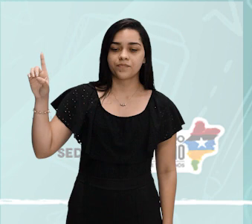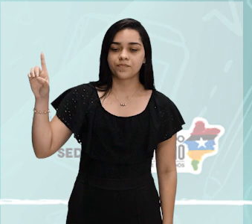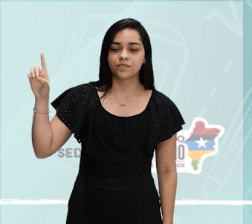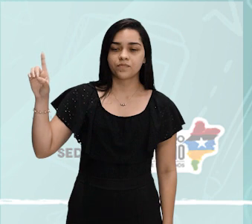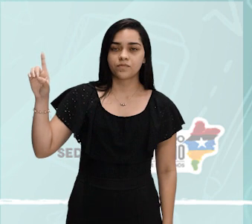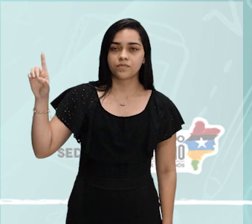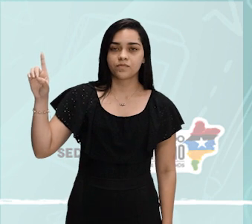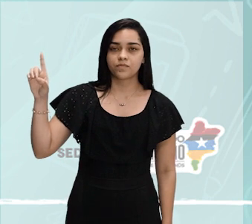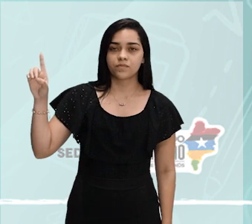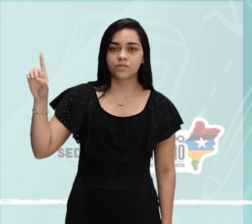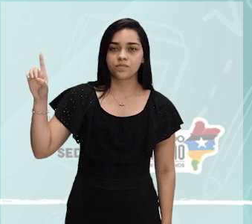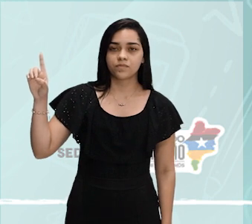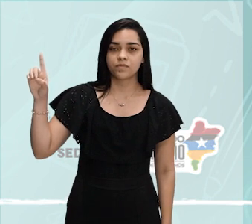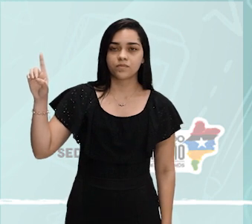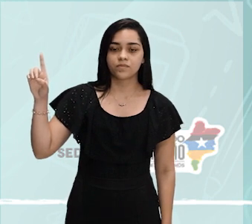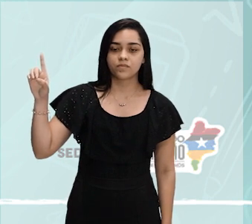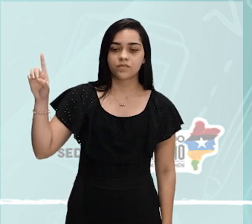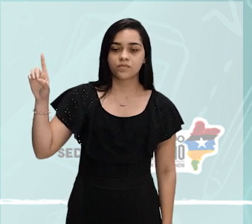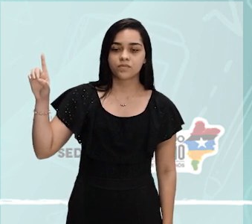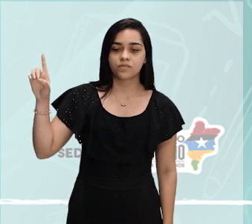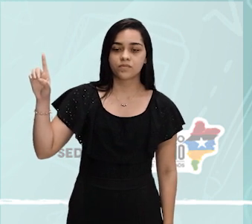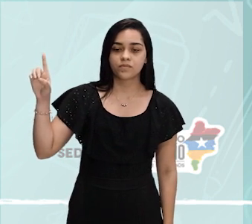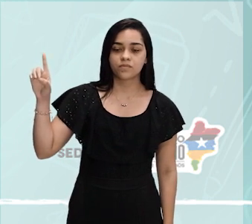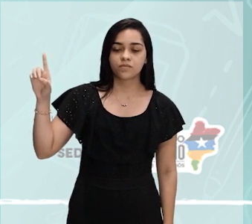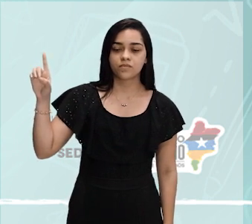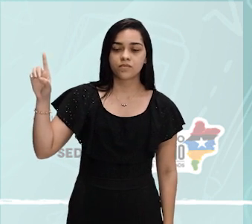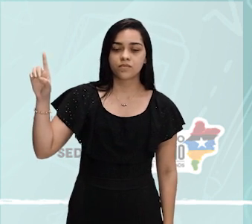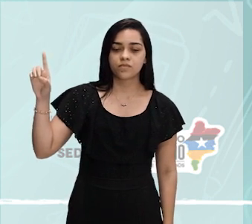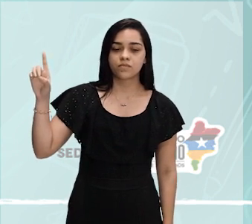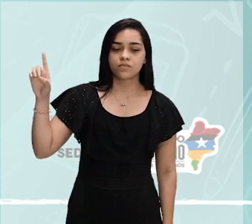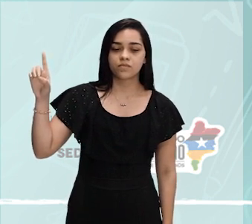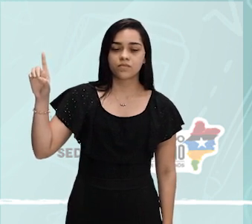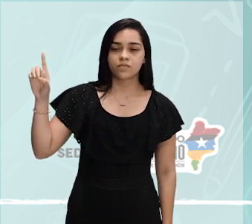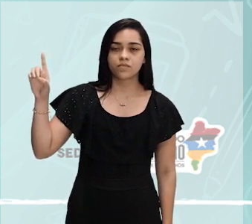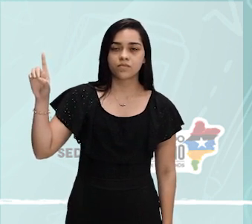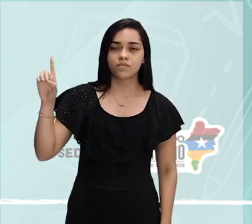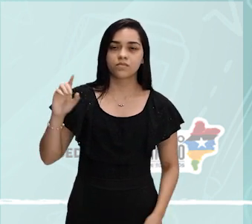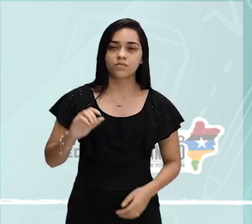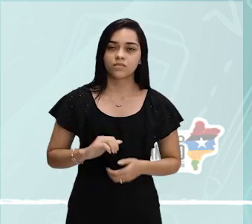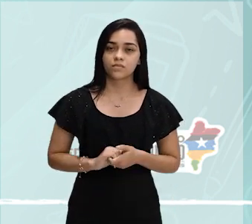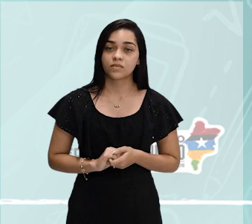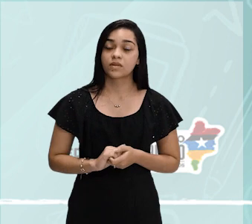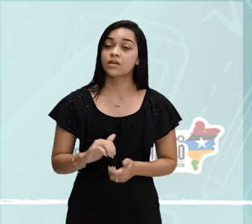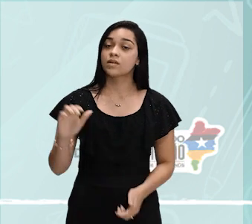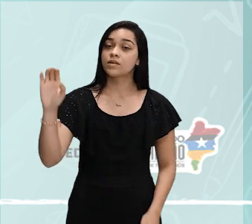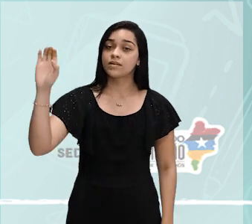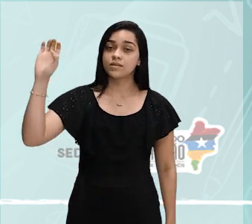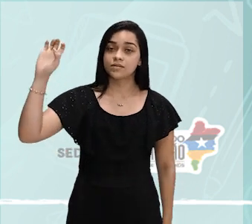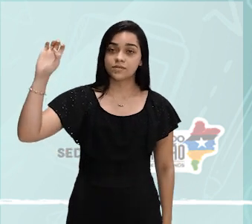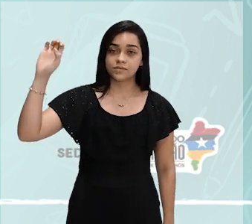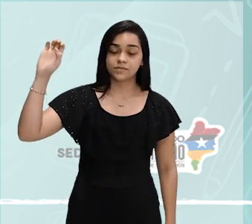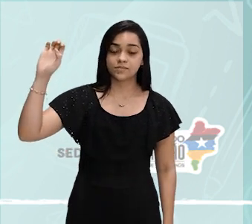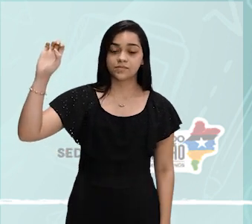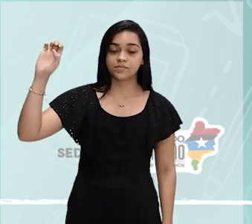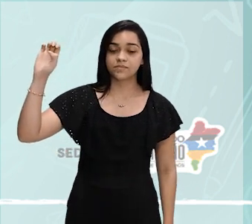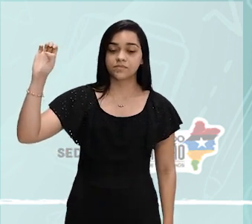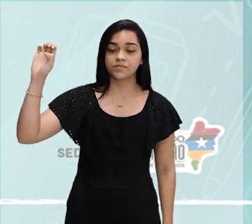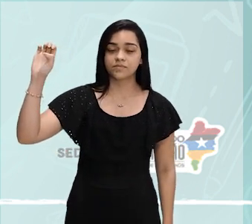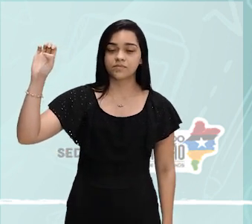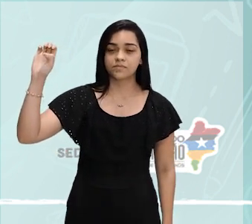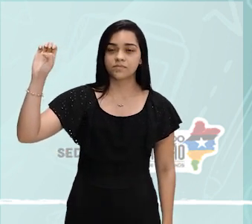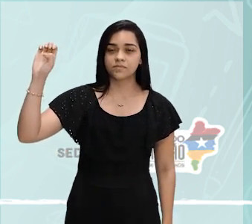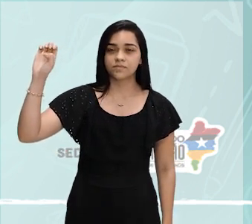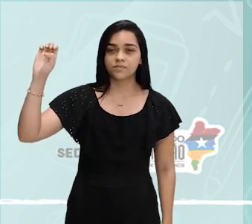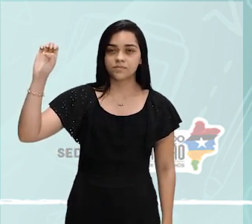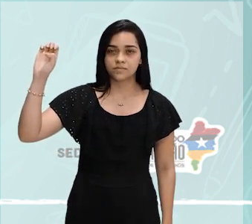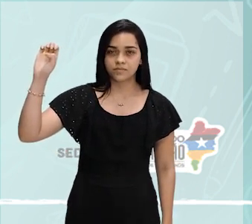de Montaigne, Rousseau e Chateaubriand. E letra E, ao lado épico